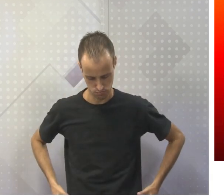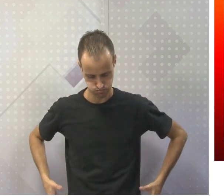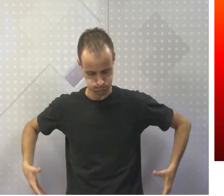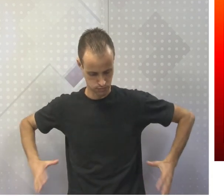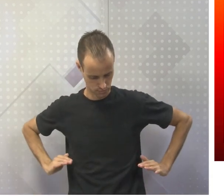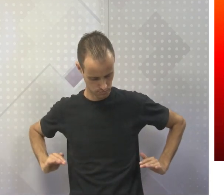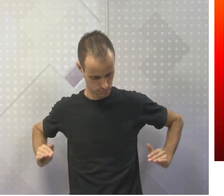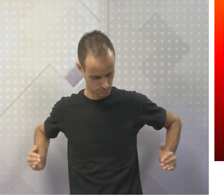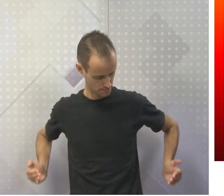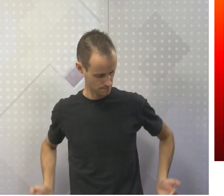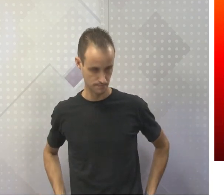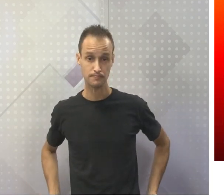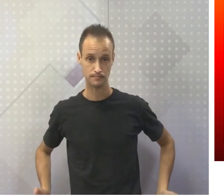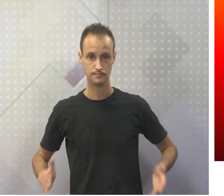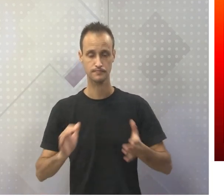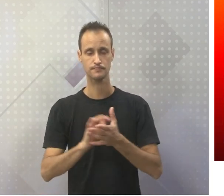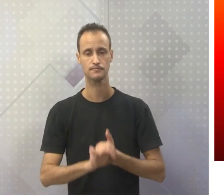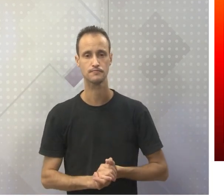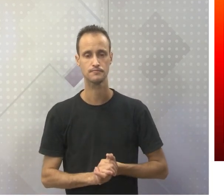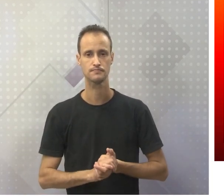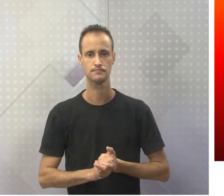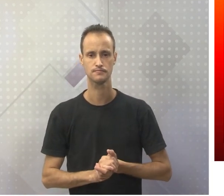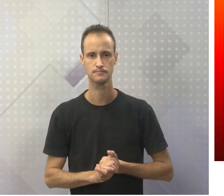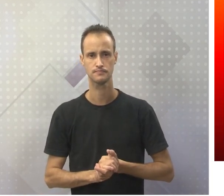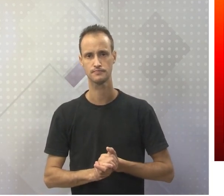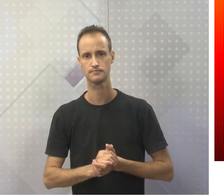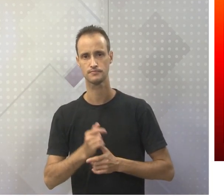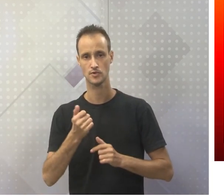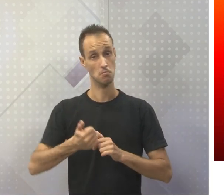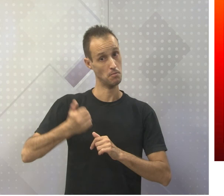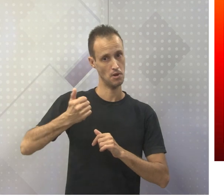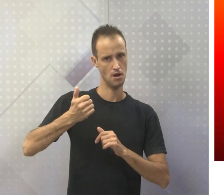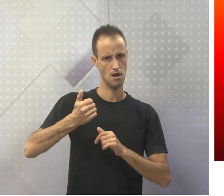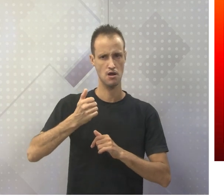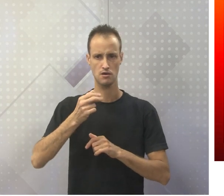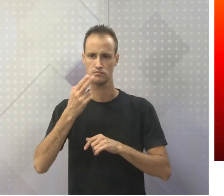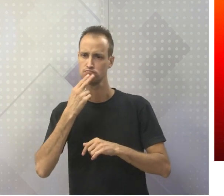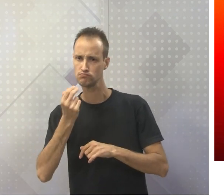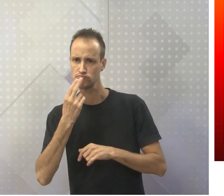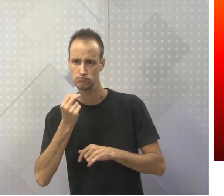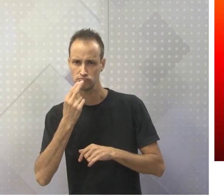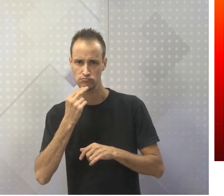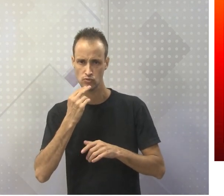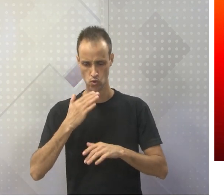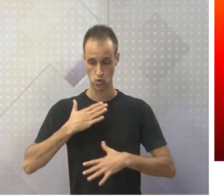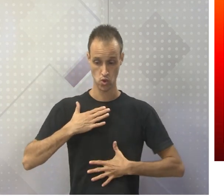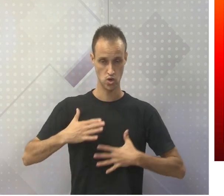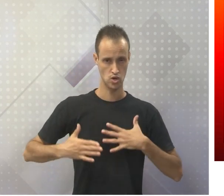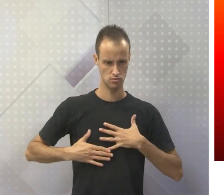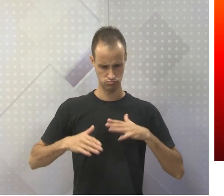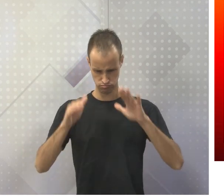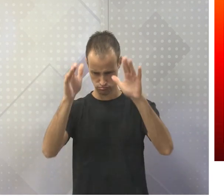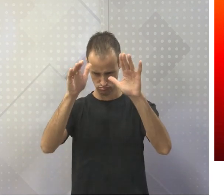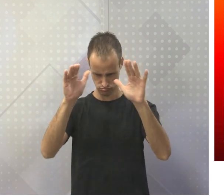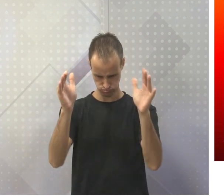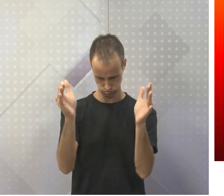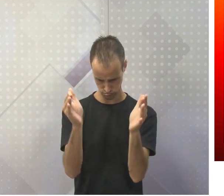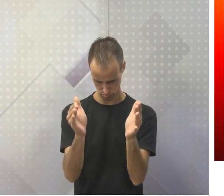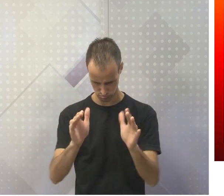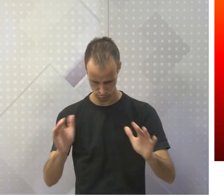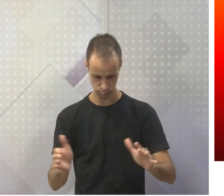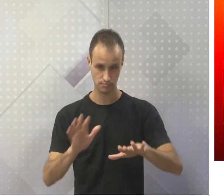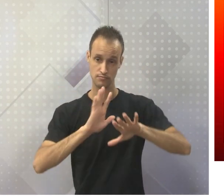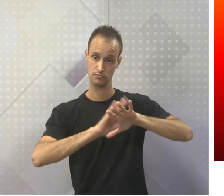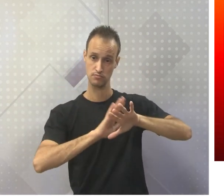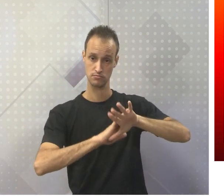em relação ao ombrinho, fica com o corpo de mulher, né? A primeira menstruação, o corpo tende a ficar com forma feminina e crescimento de pés e